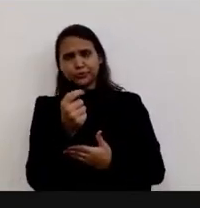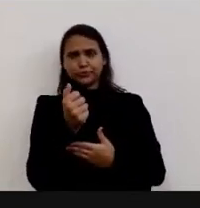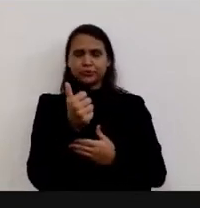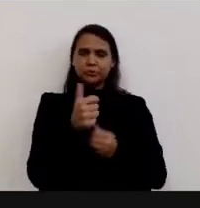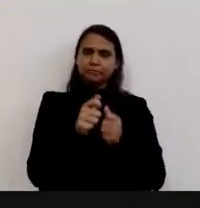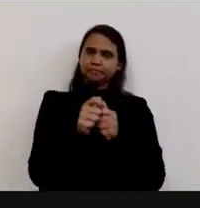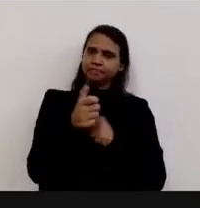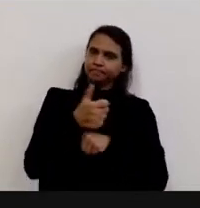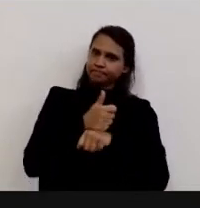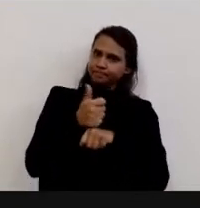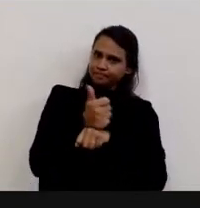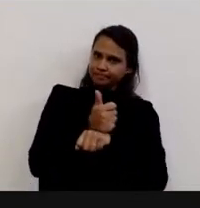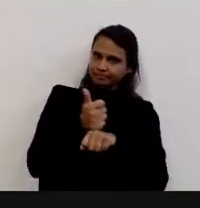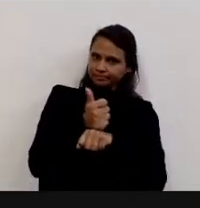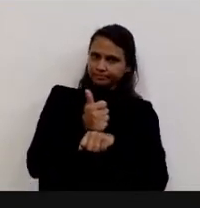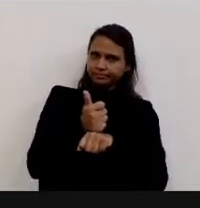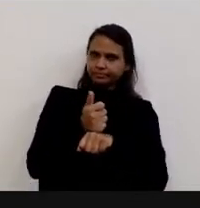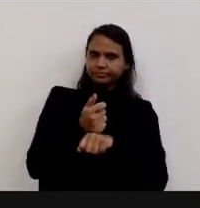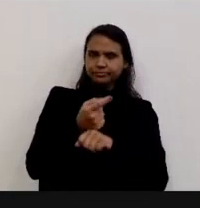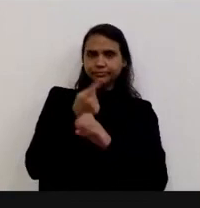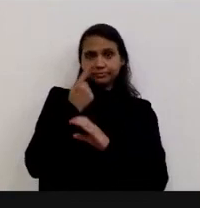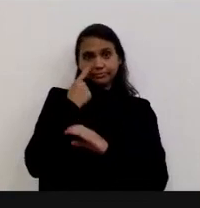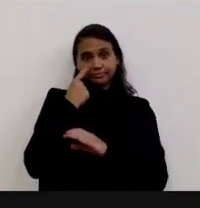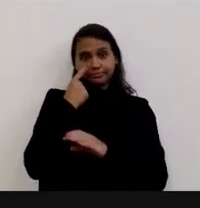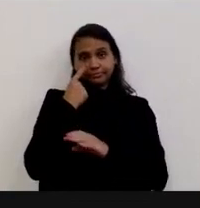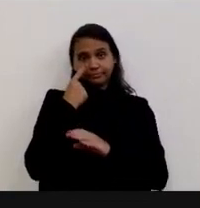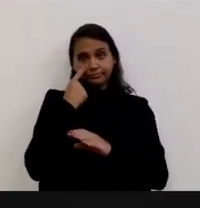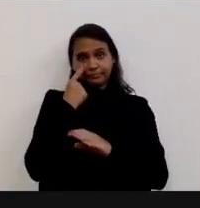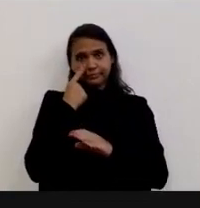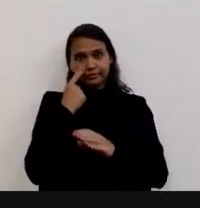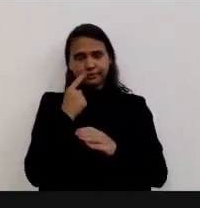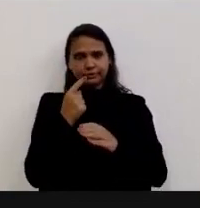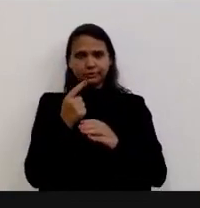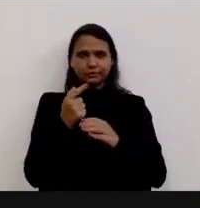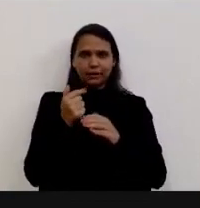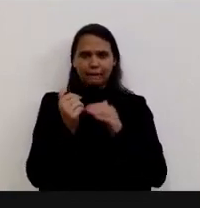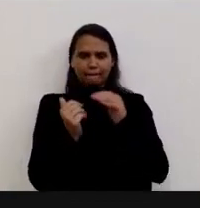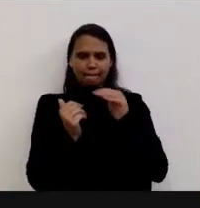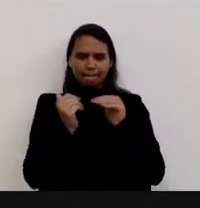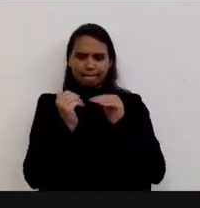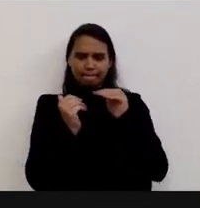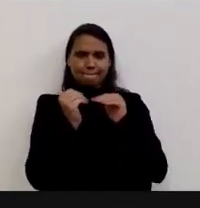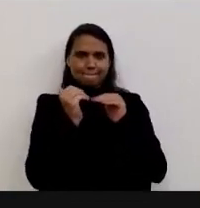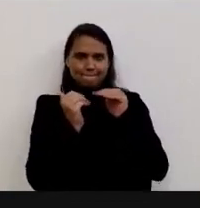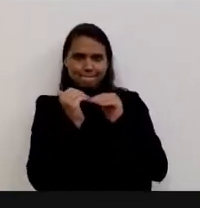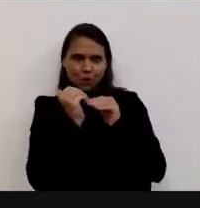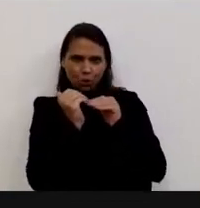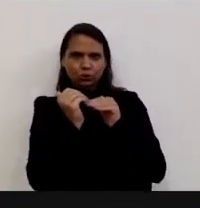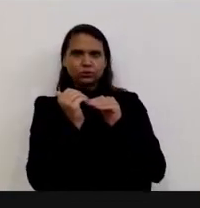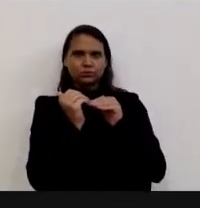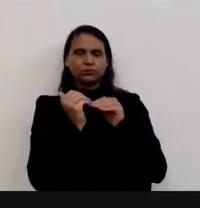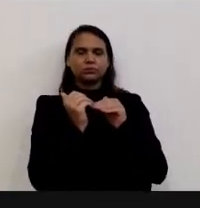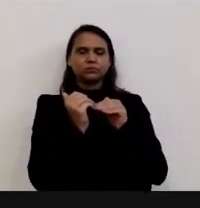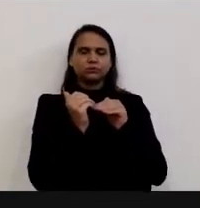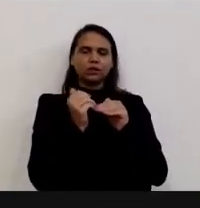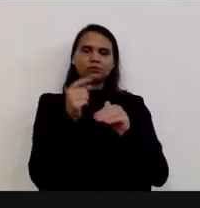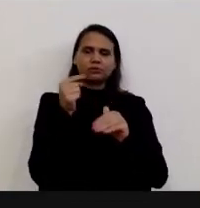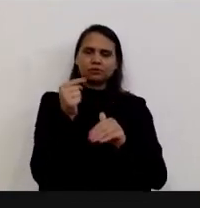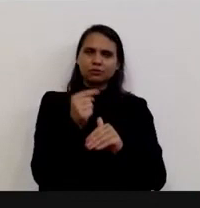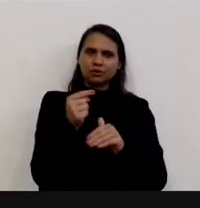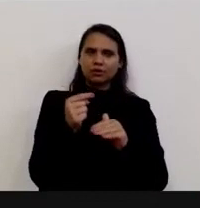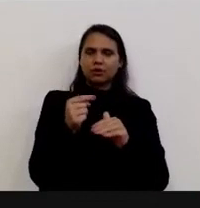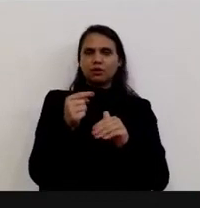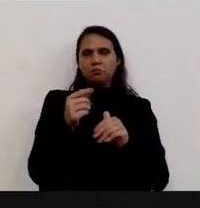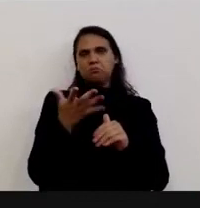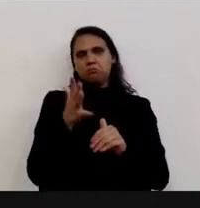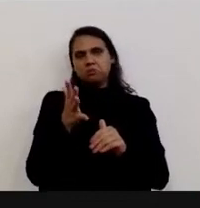de 25, médio. Podem ver que a mediana e a média estão muito próximas, né? E uma variação interquartil relativamente